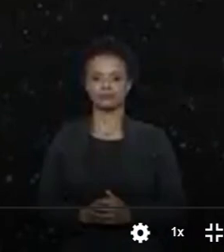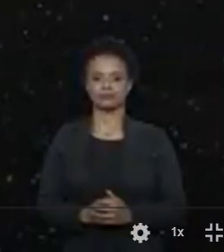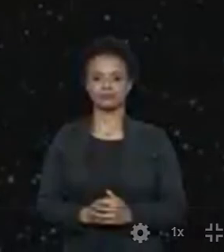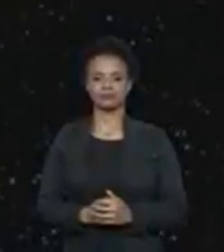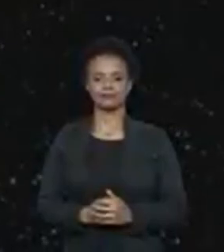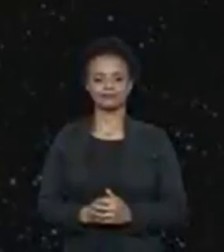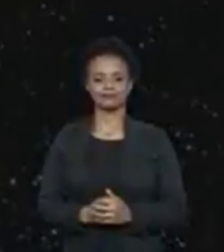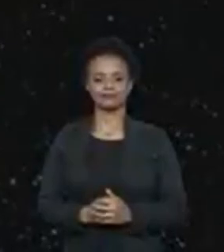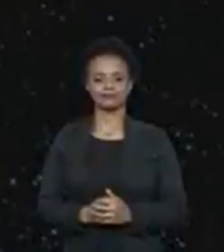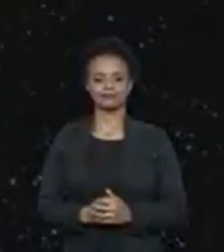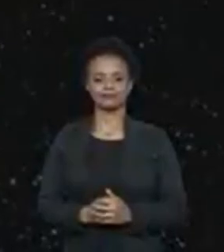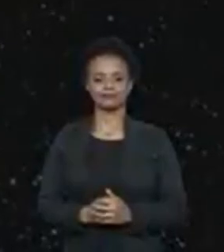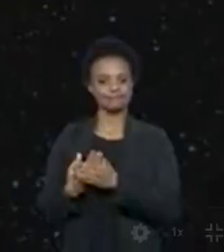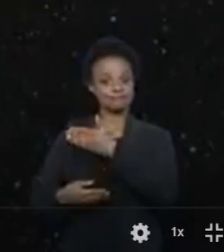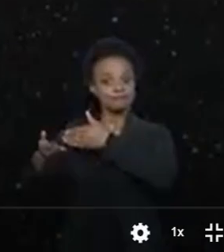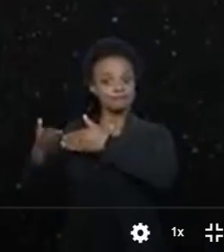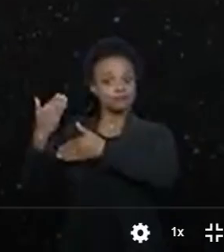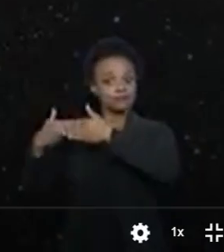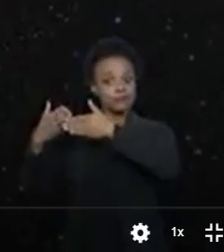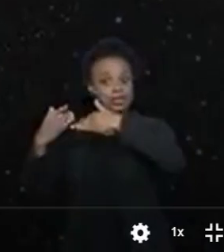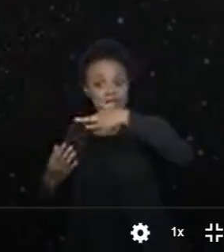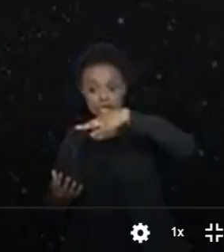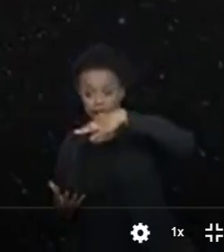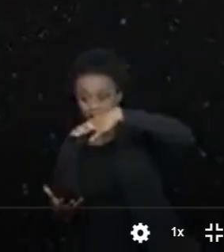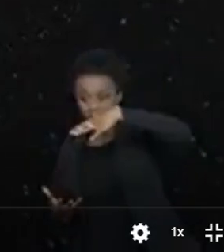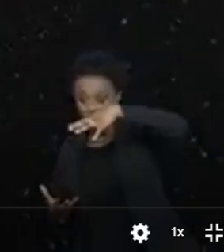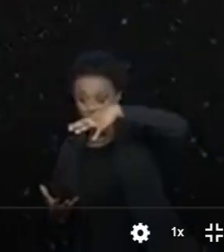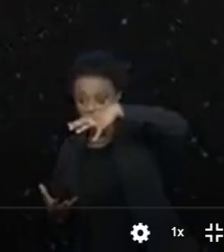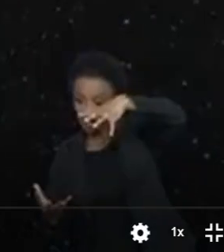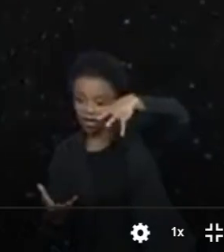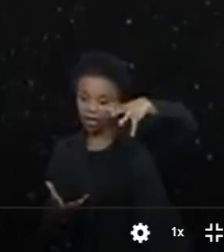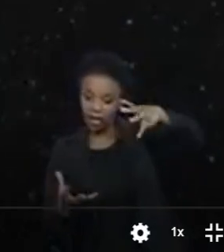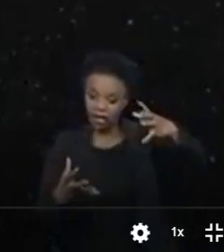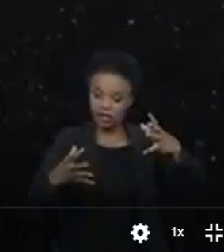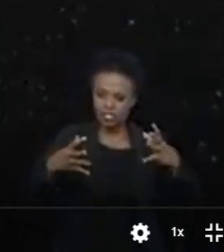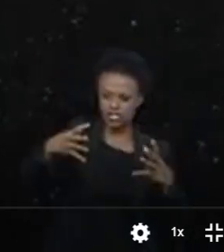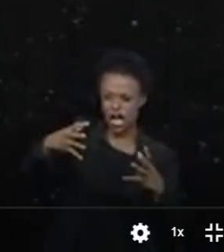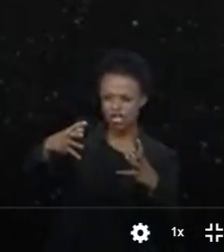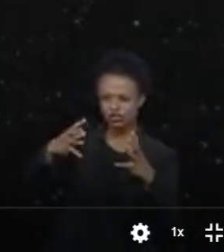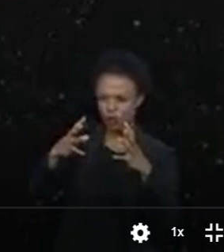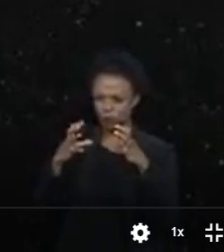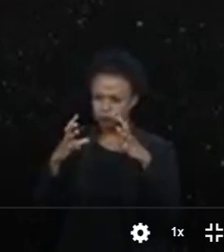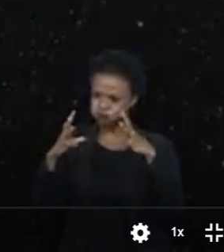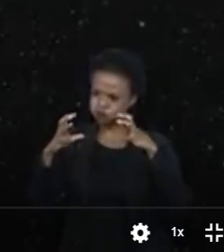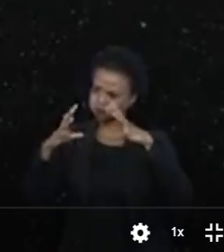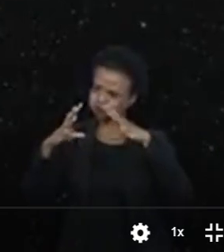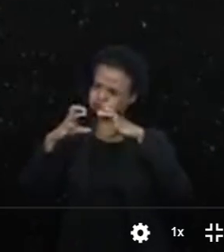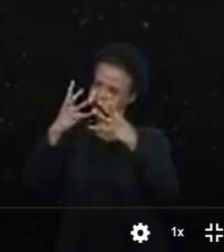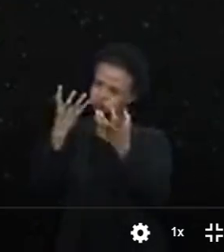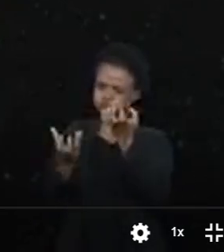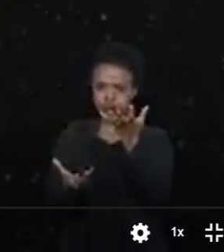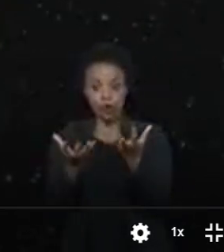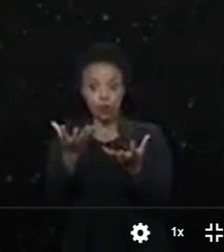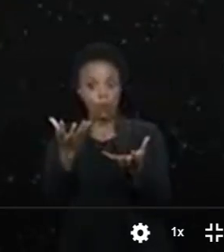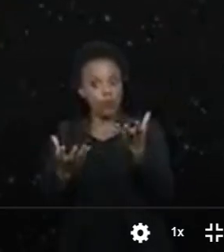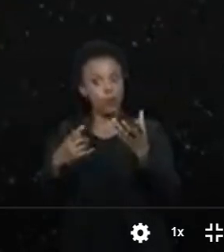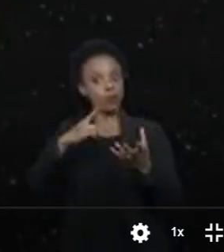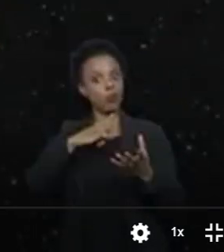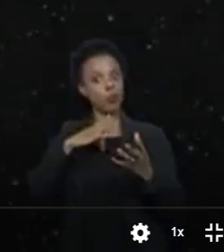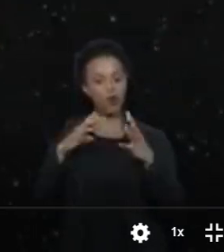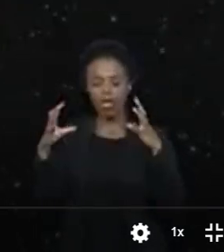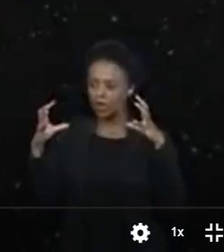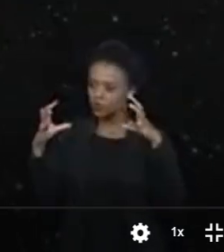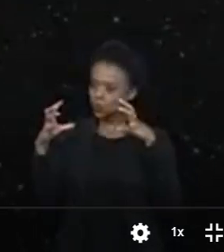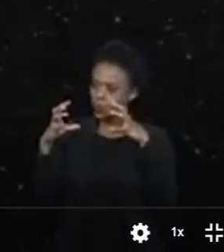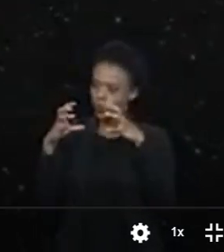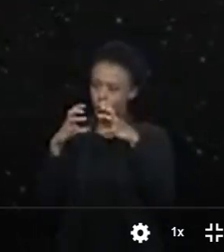No passado, a superfície da Terra era coberta por magma, um material viscoso e incandescente. Com o resfriamento do magma,